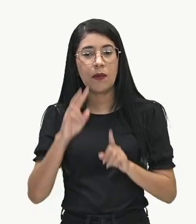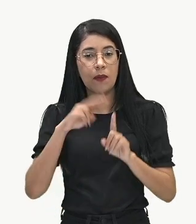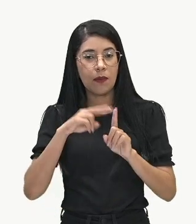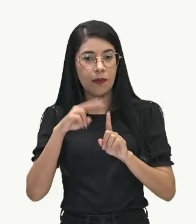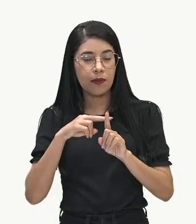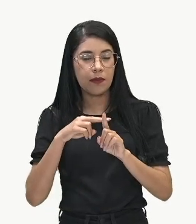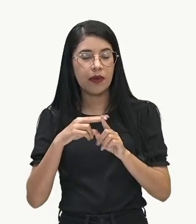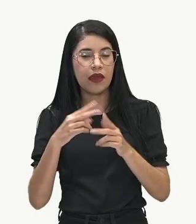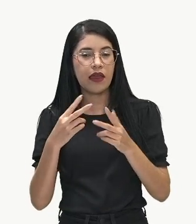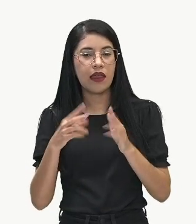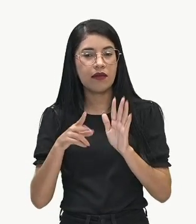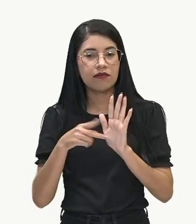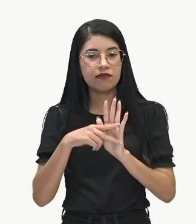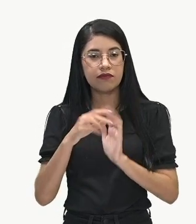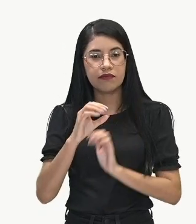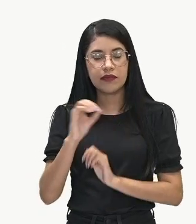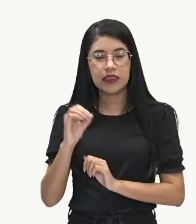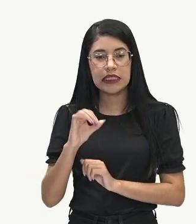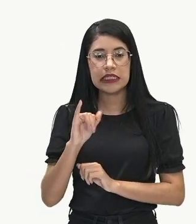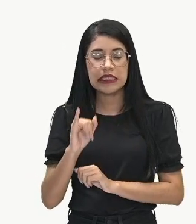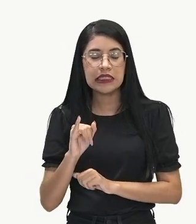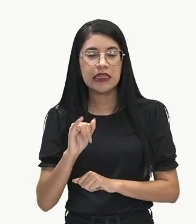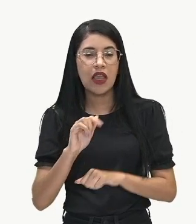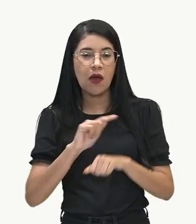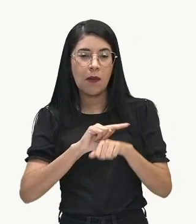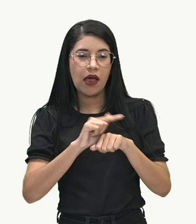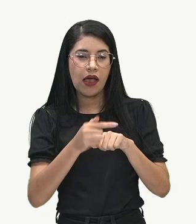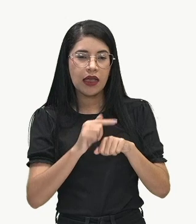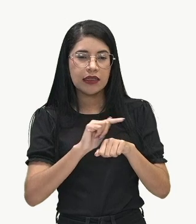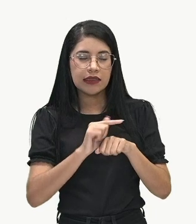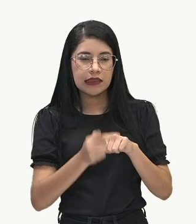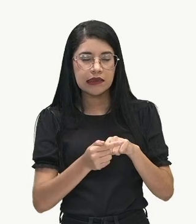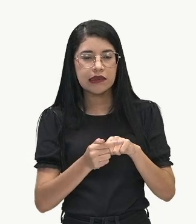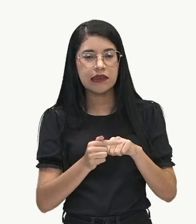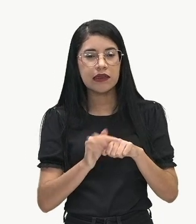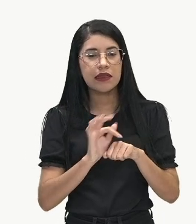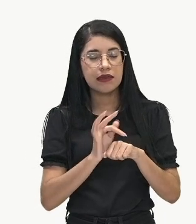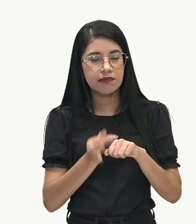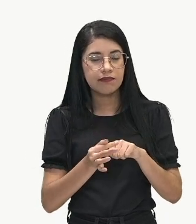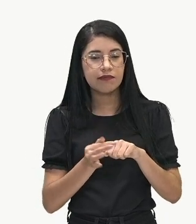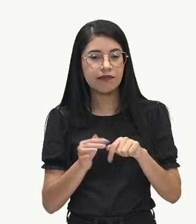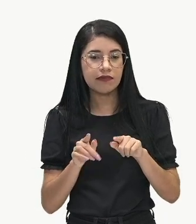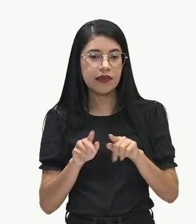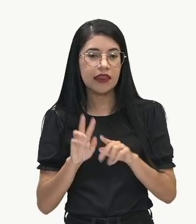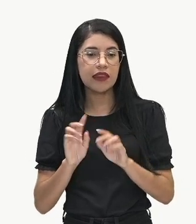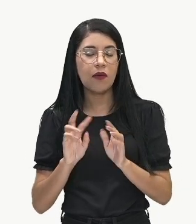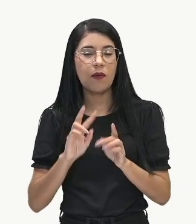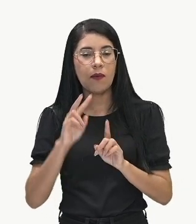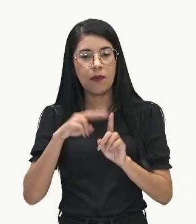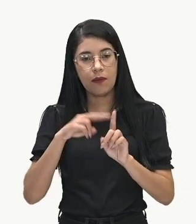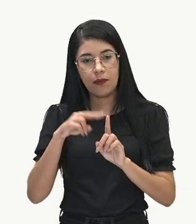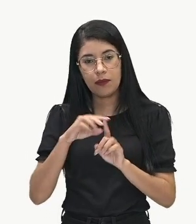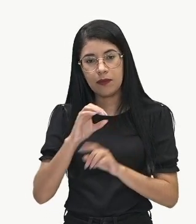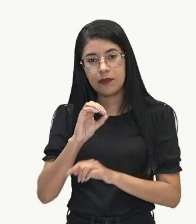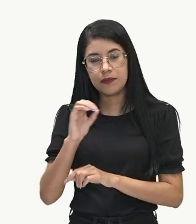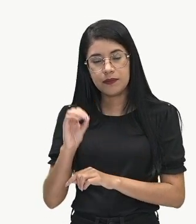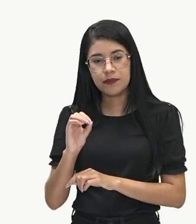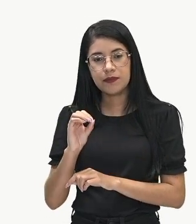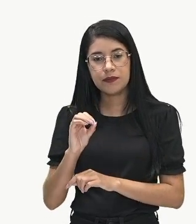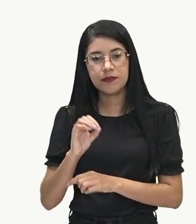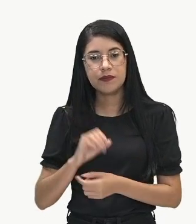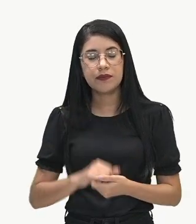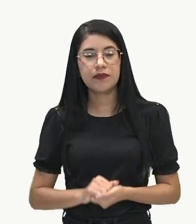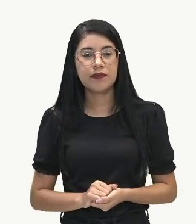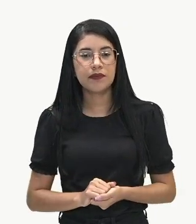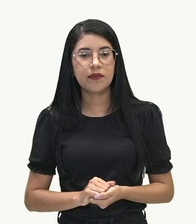isso significa? Se é uma substância simples, a entalpia deles é igual a 0. Então a entalpia desse é 0, a entalpia desse